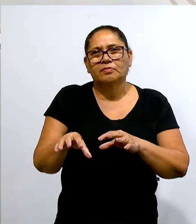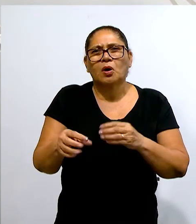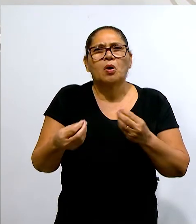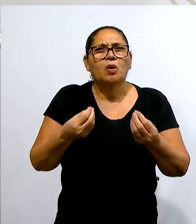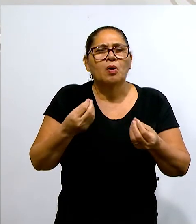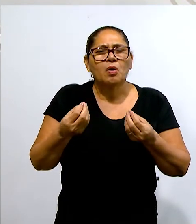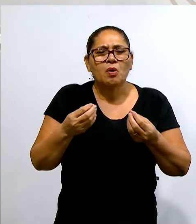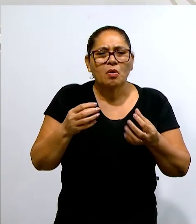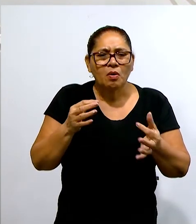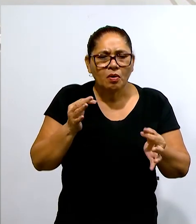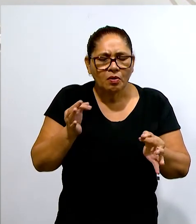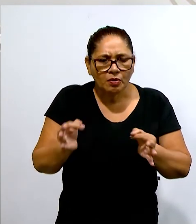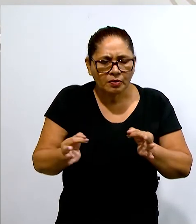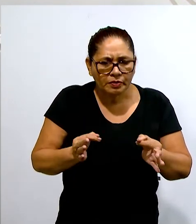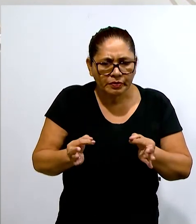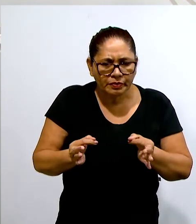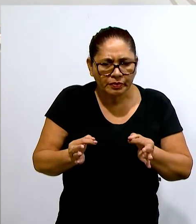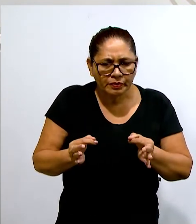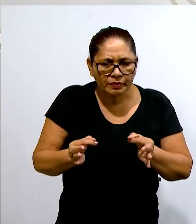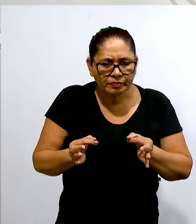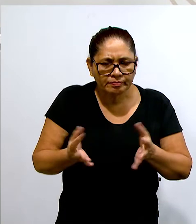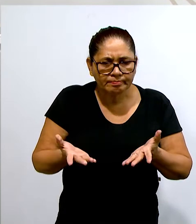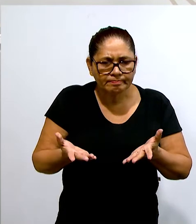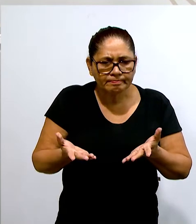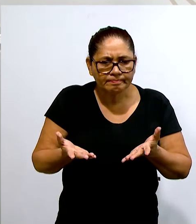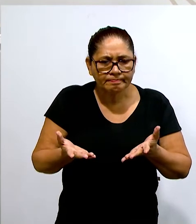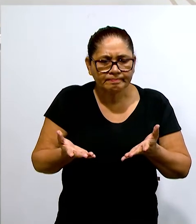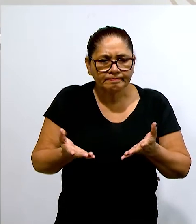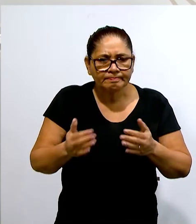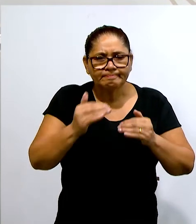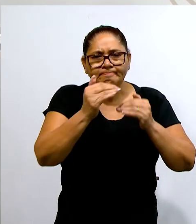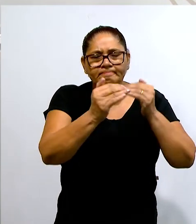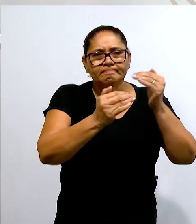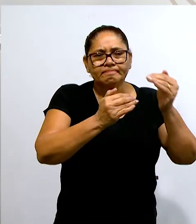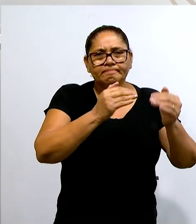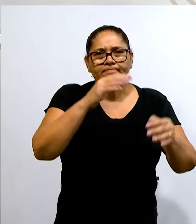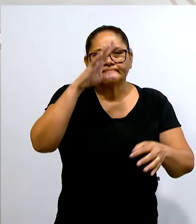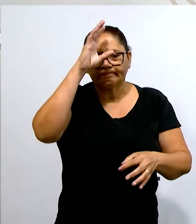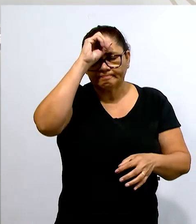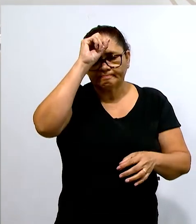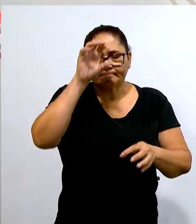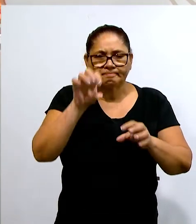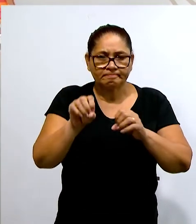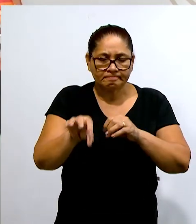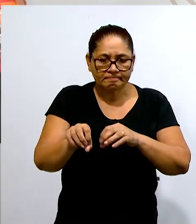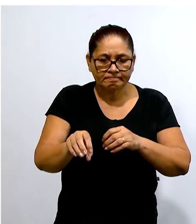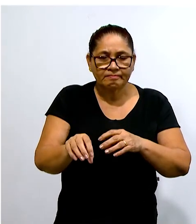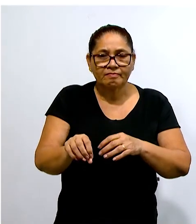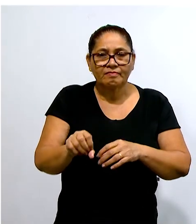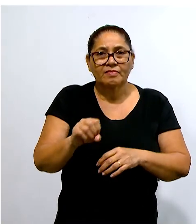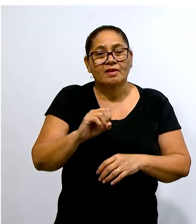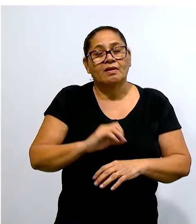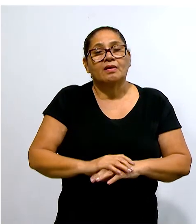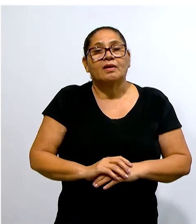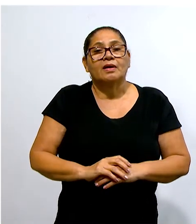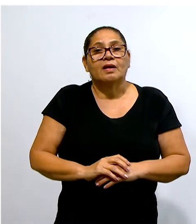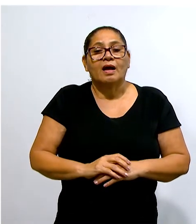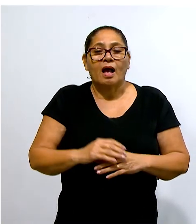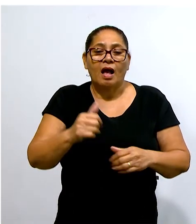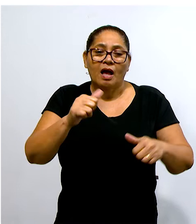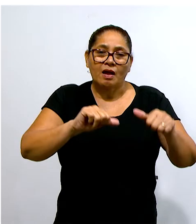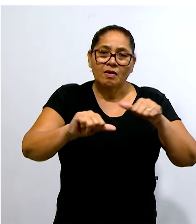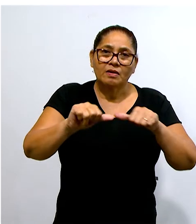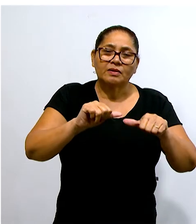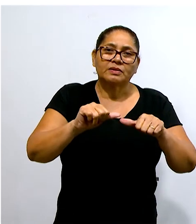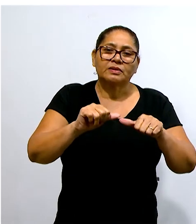organizar e vou planejar esse processo de ensino-aprendizagem. E assim, a avaliação